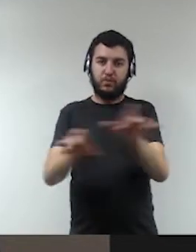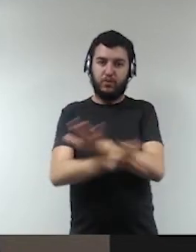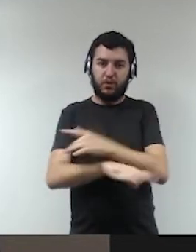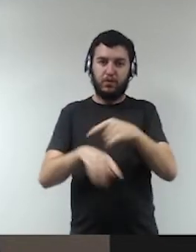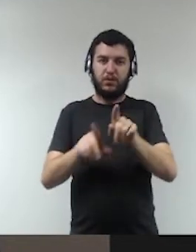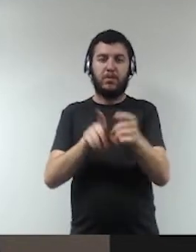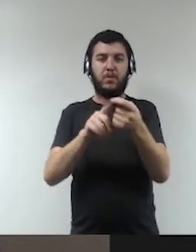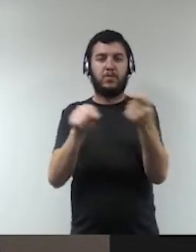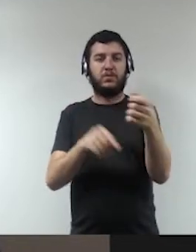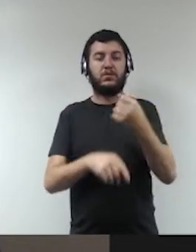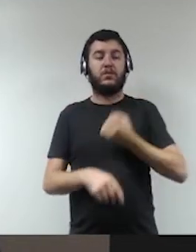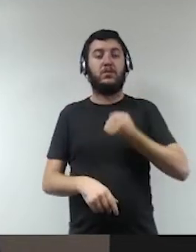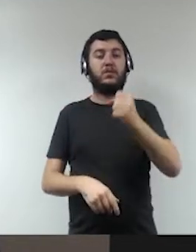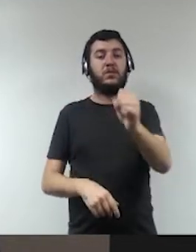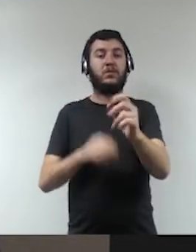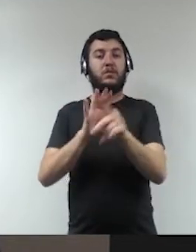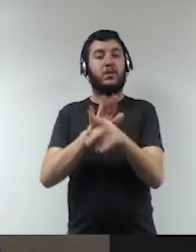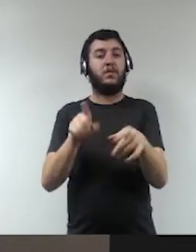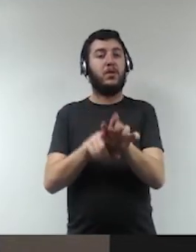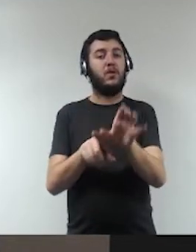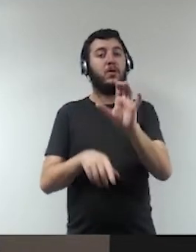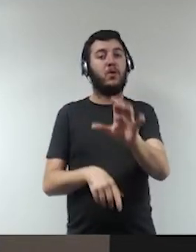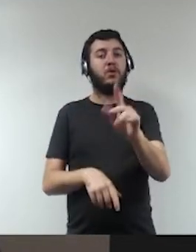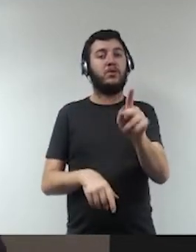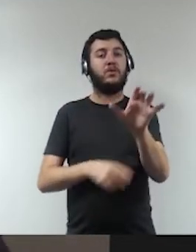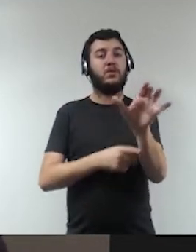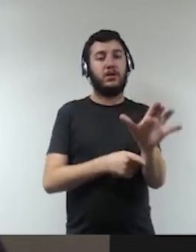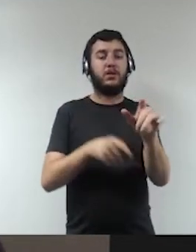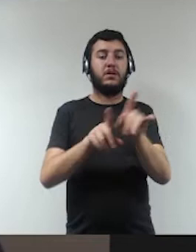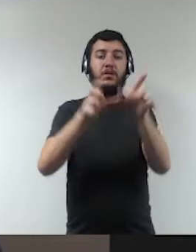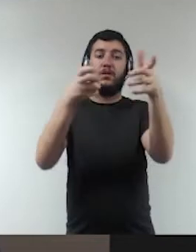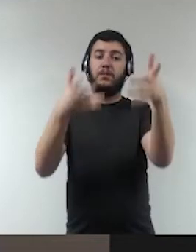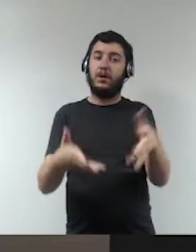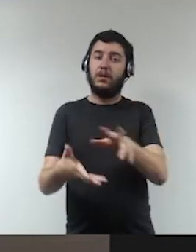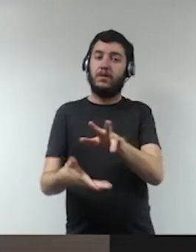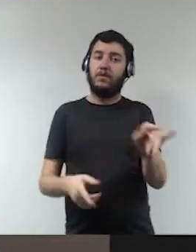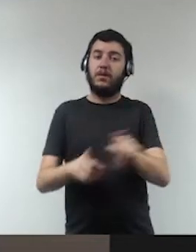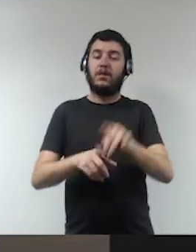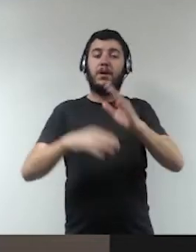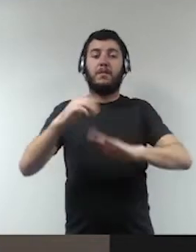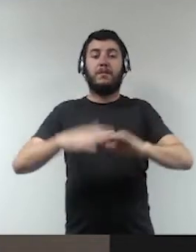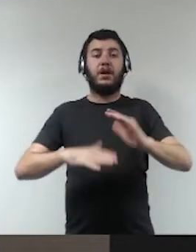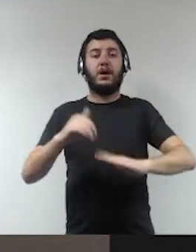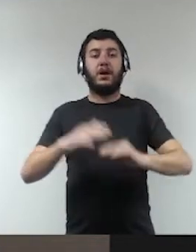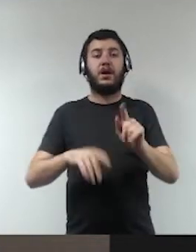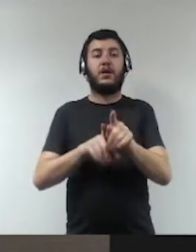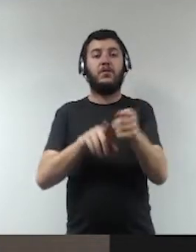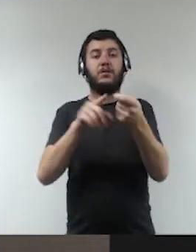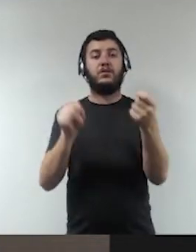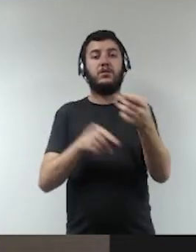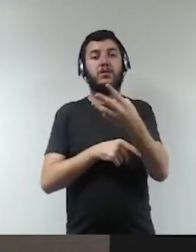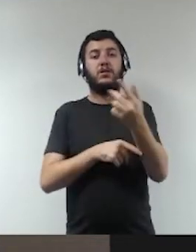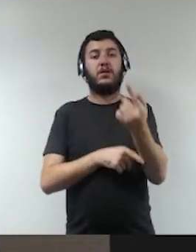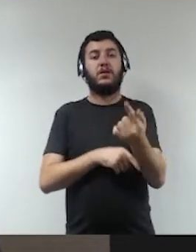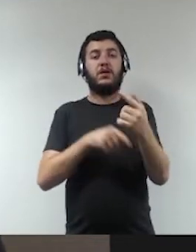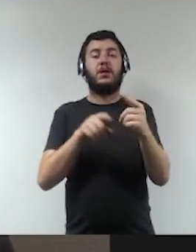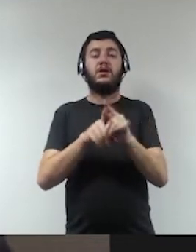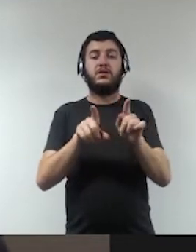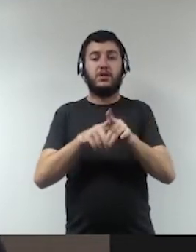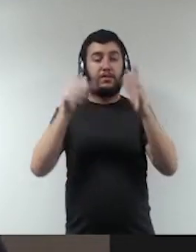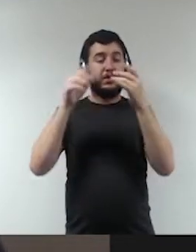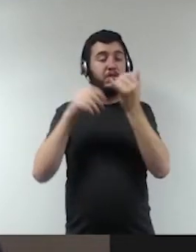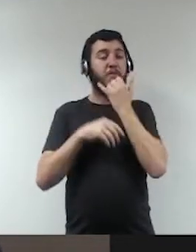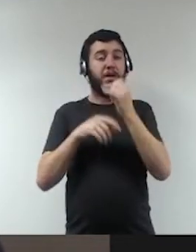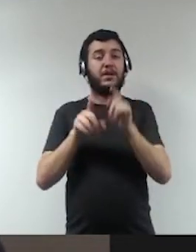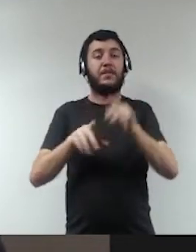Código de Processo Civil, que diz que deve ser aplicado o 37 da Constituição. Portanto, e